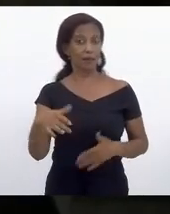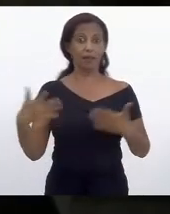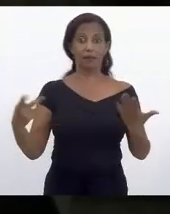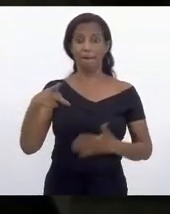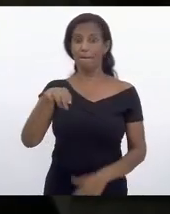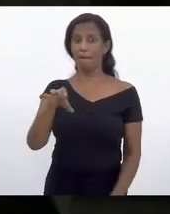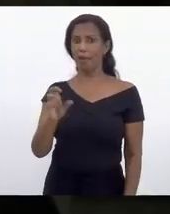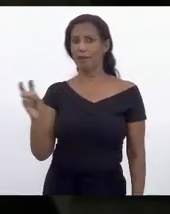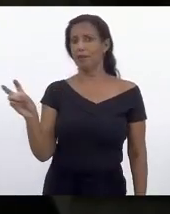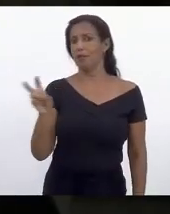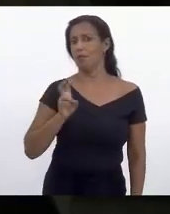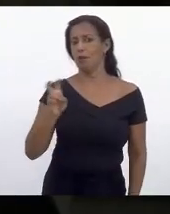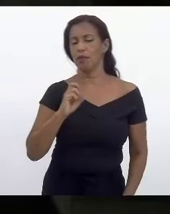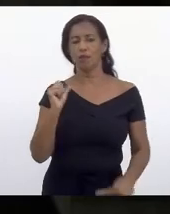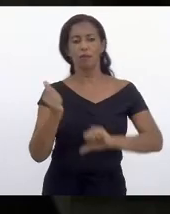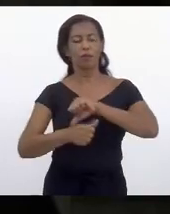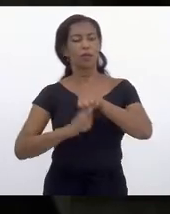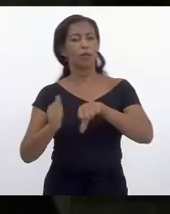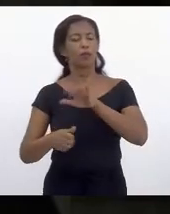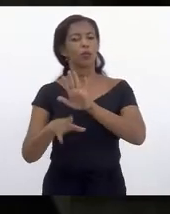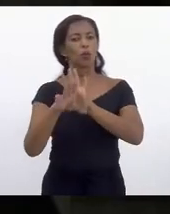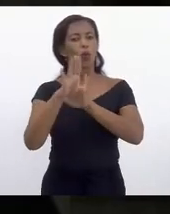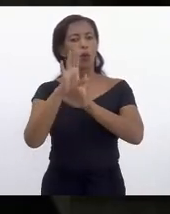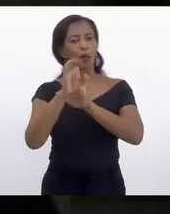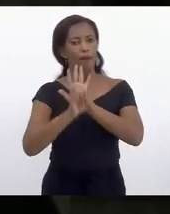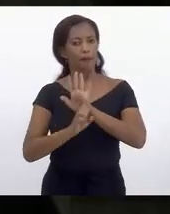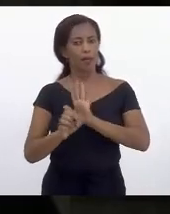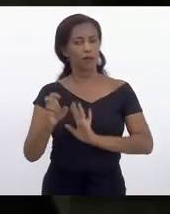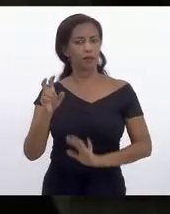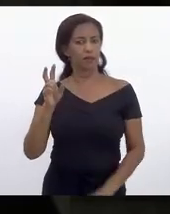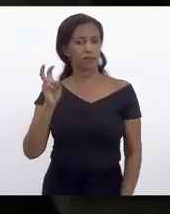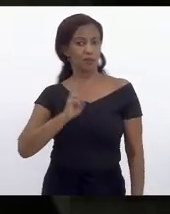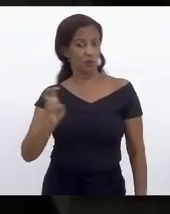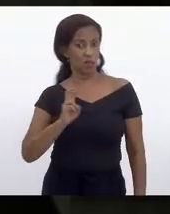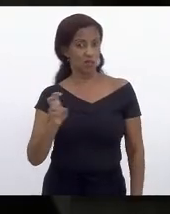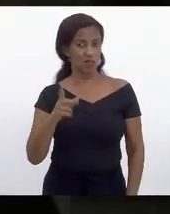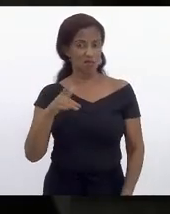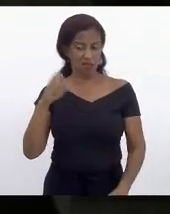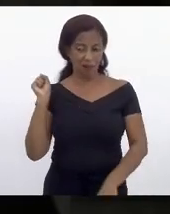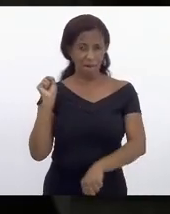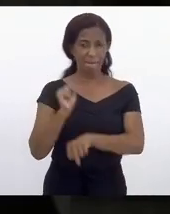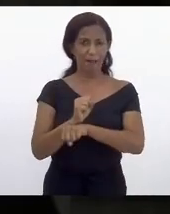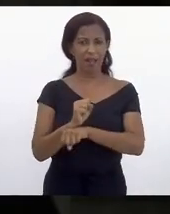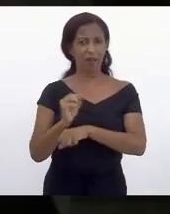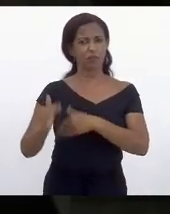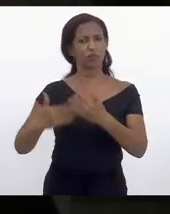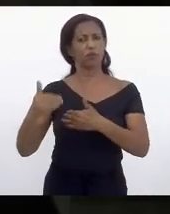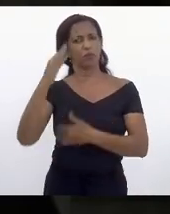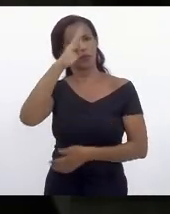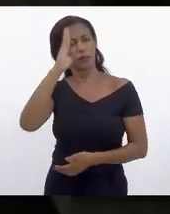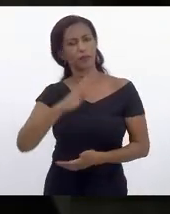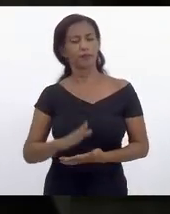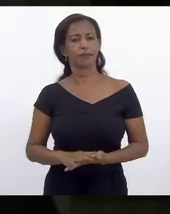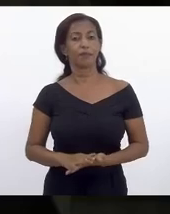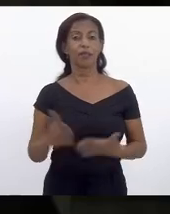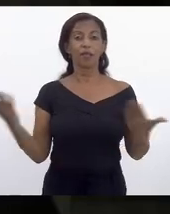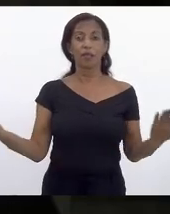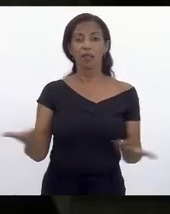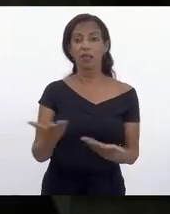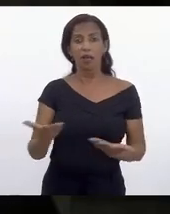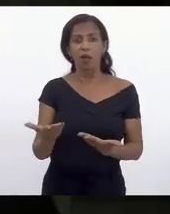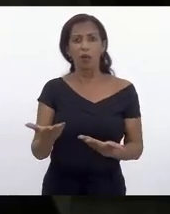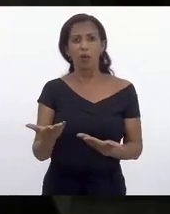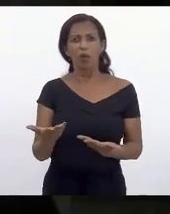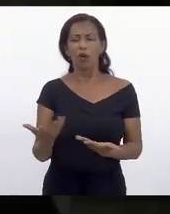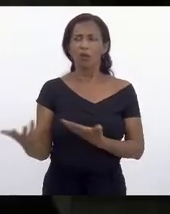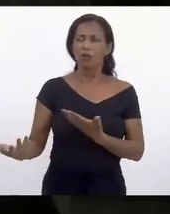PEC 55, que virou a emenda constitucional 95 de 2016, seria uma trava para o Brasil, uma trava para o desenvolvimento brasileiro. Agora, nós não